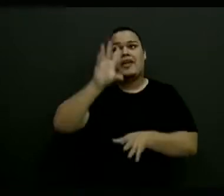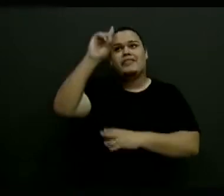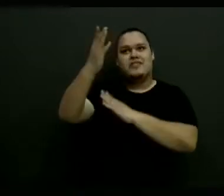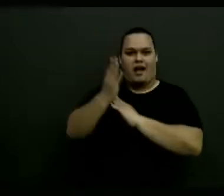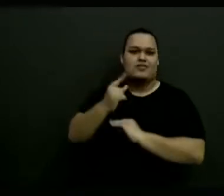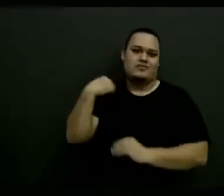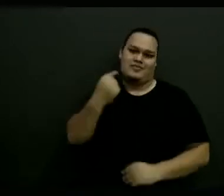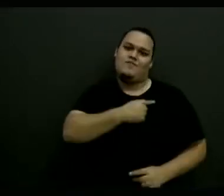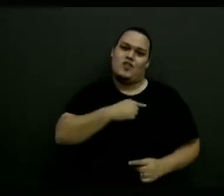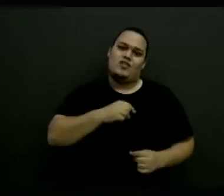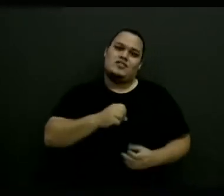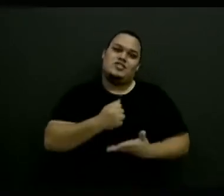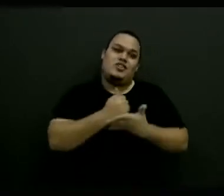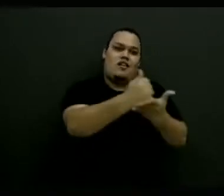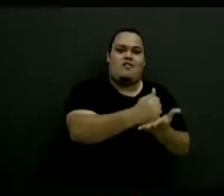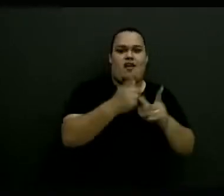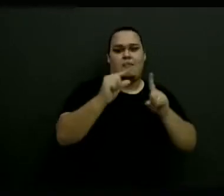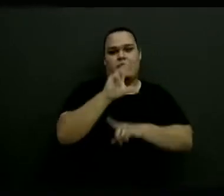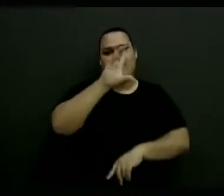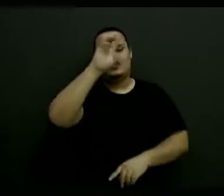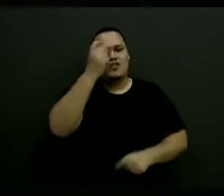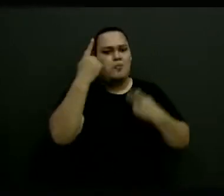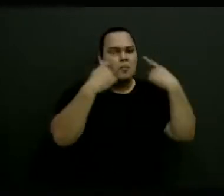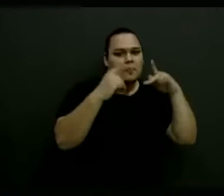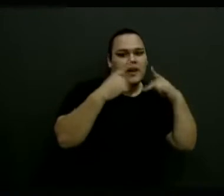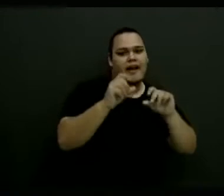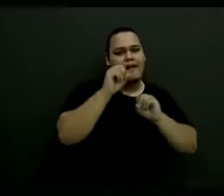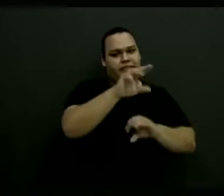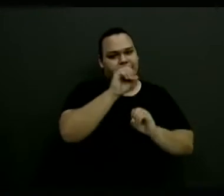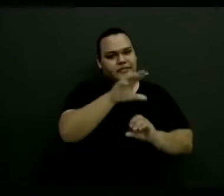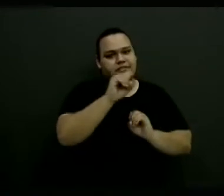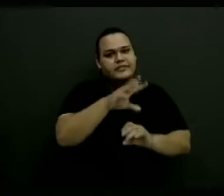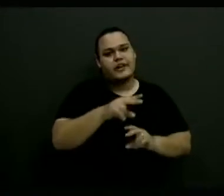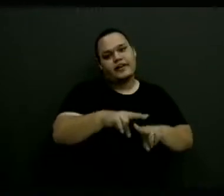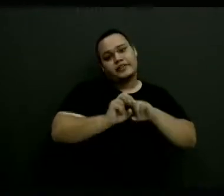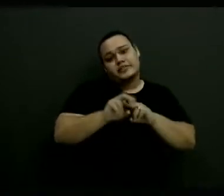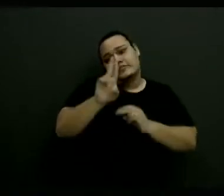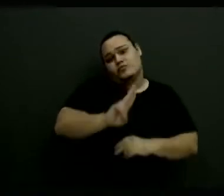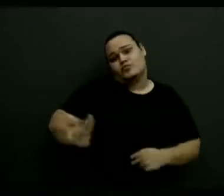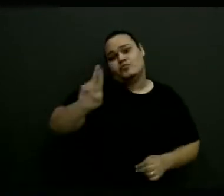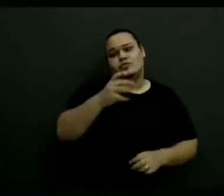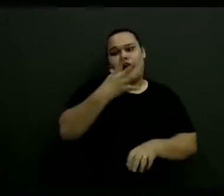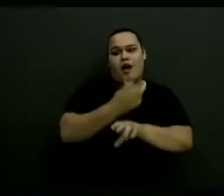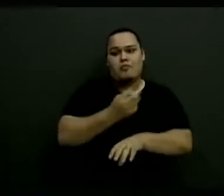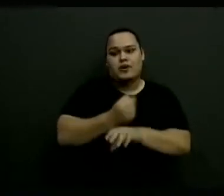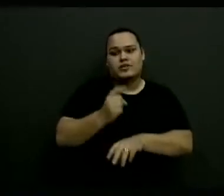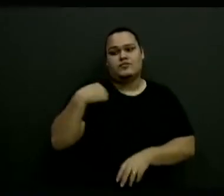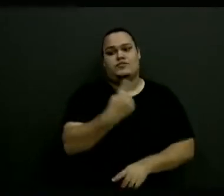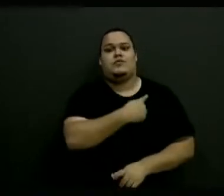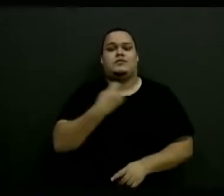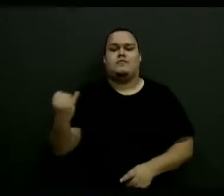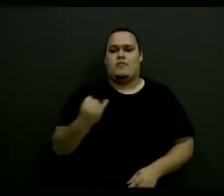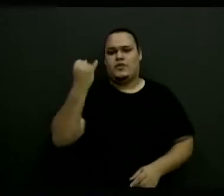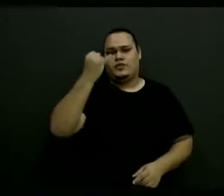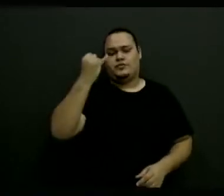levar o alimento espiritual ao povo que dirigimos. Que não façam isso outros, mas que façamos nós mesmos e o